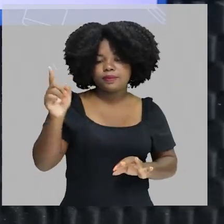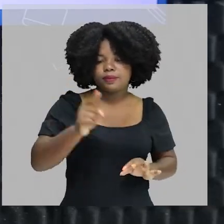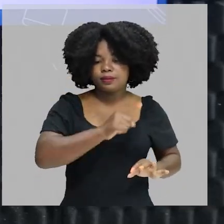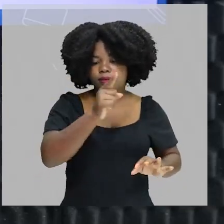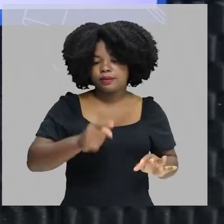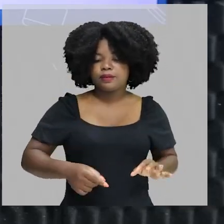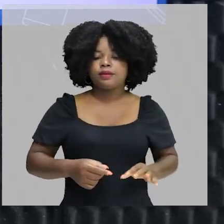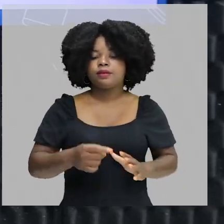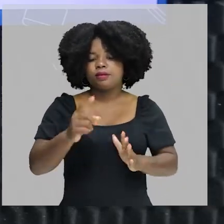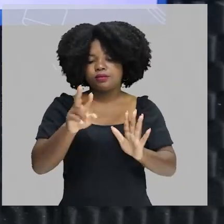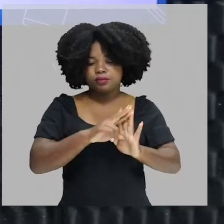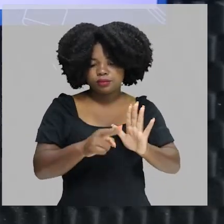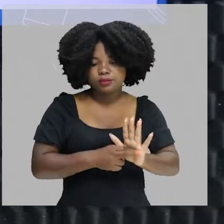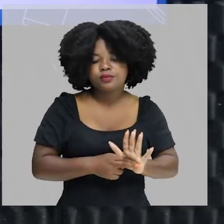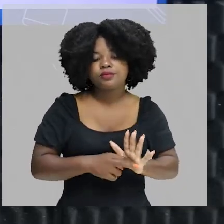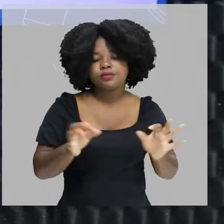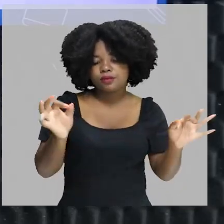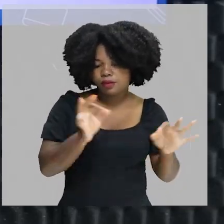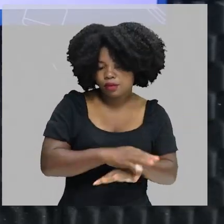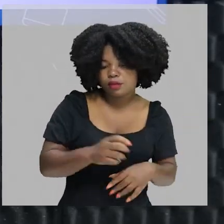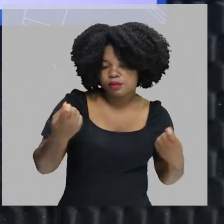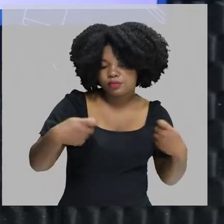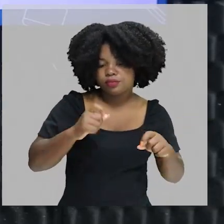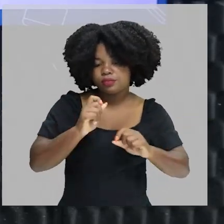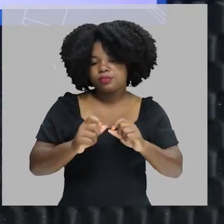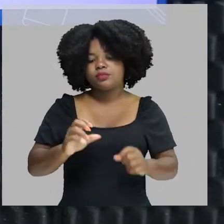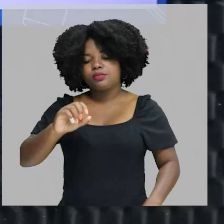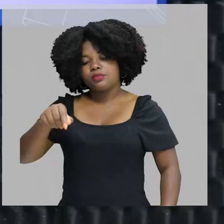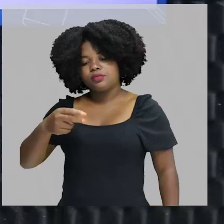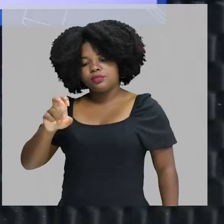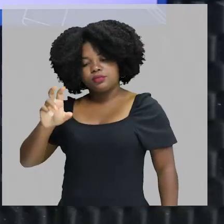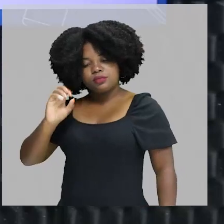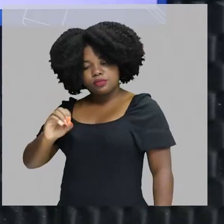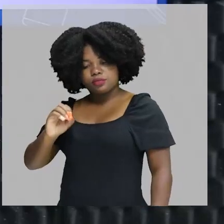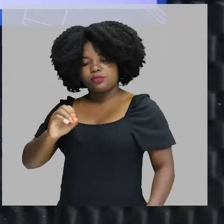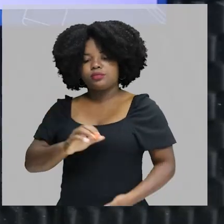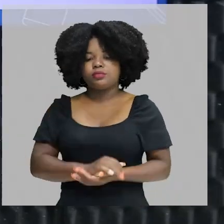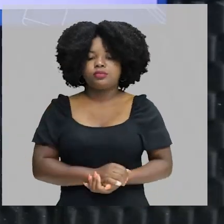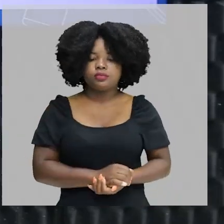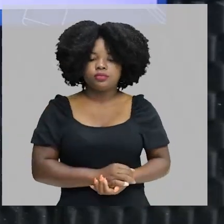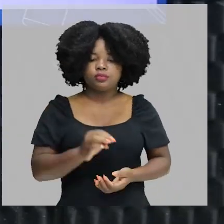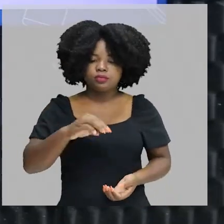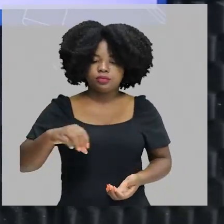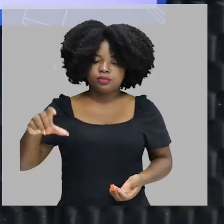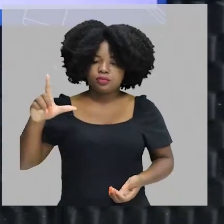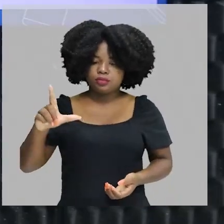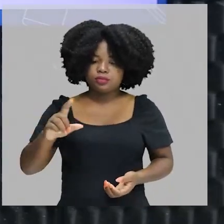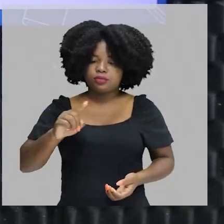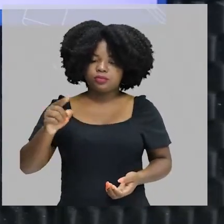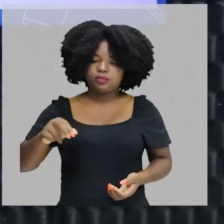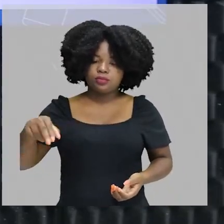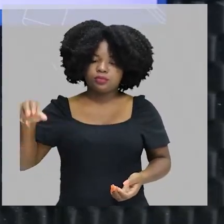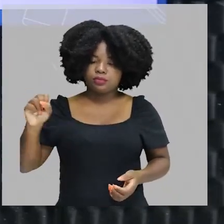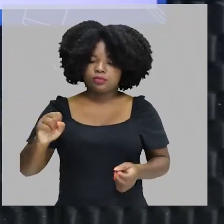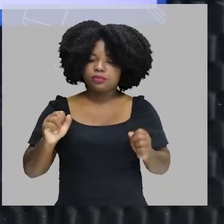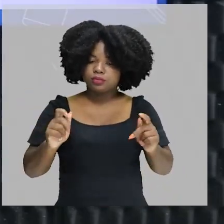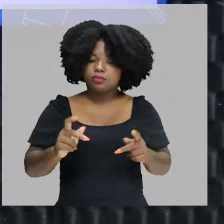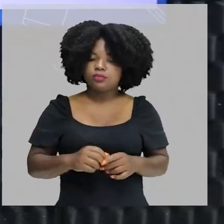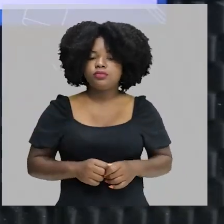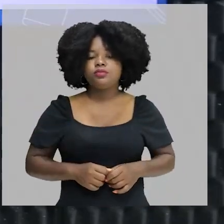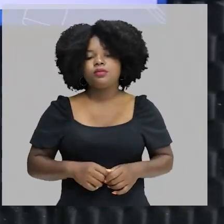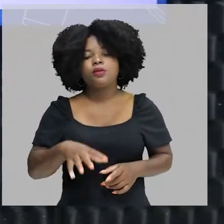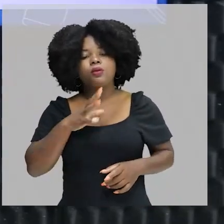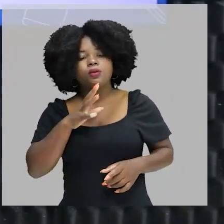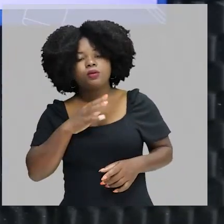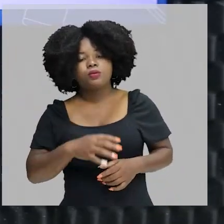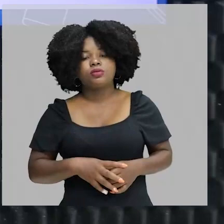que vão ser necessários 0,5 mol do sulfeto de zinco.